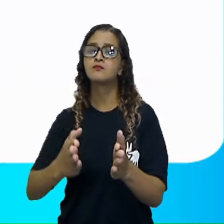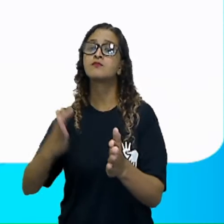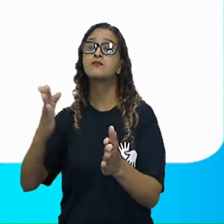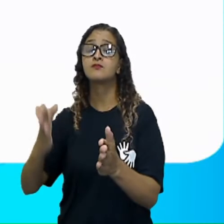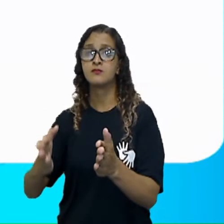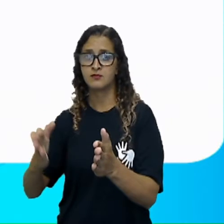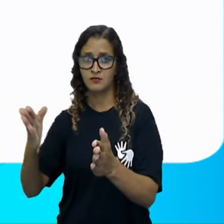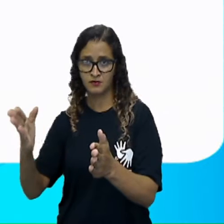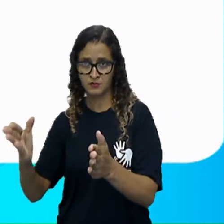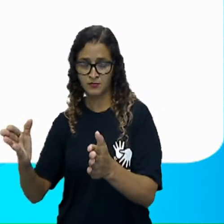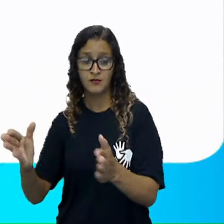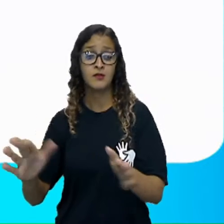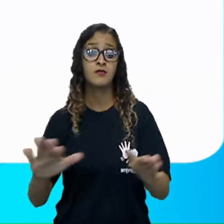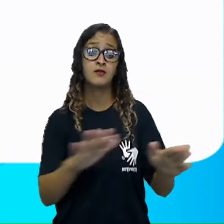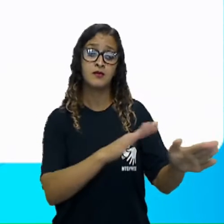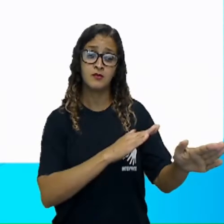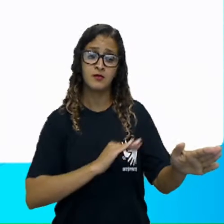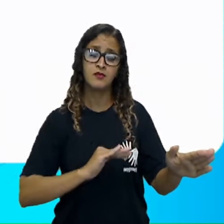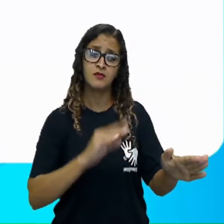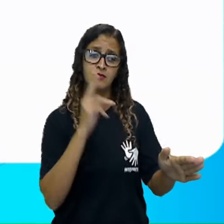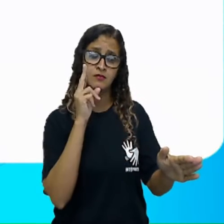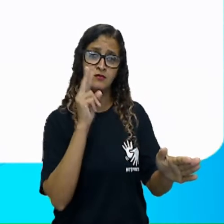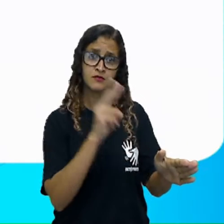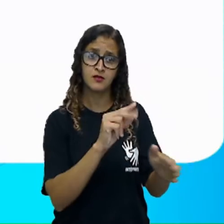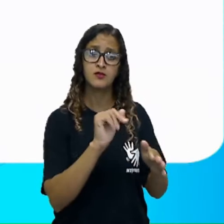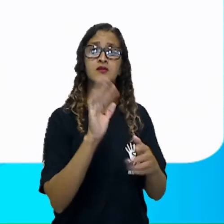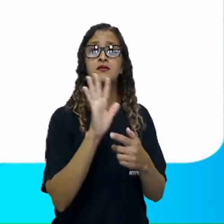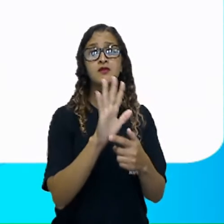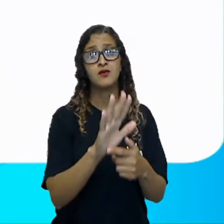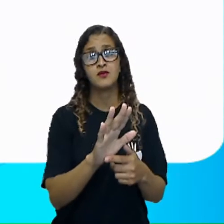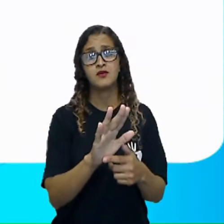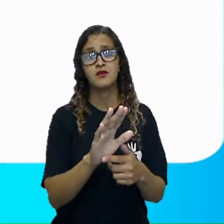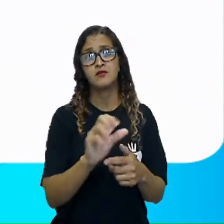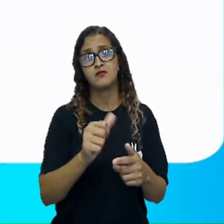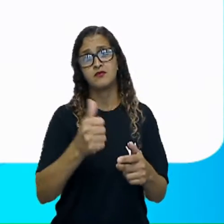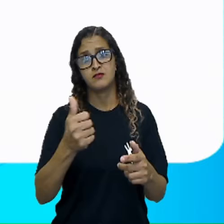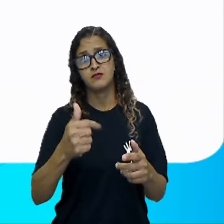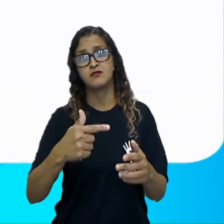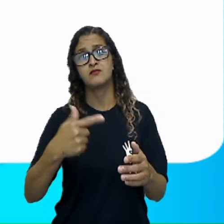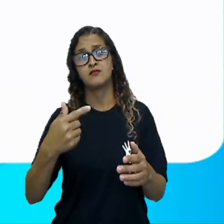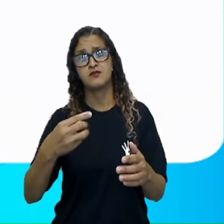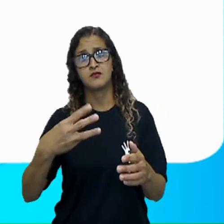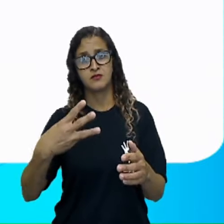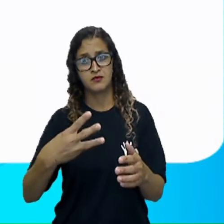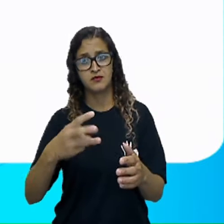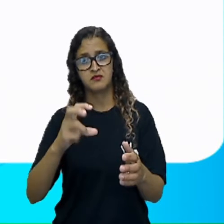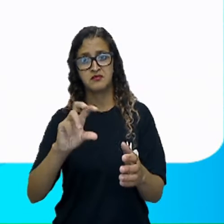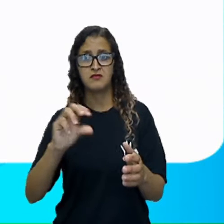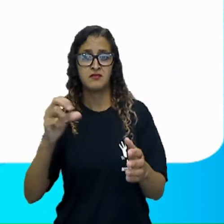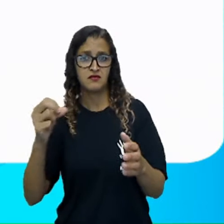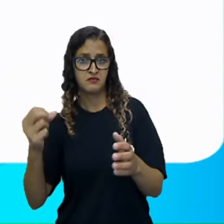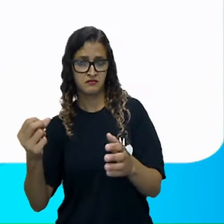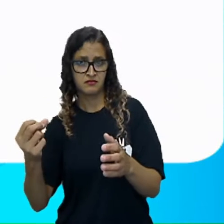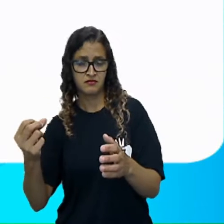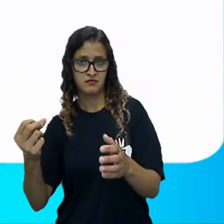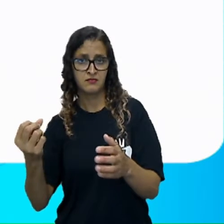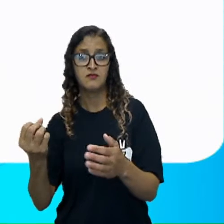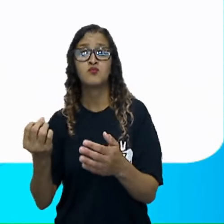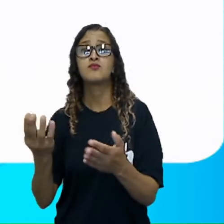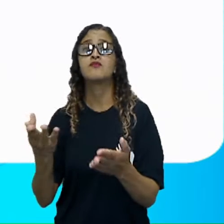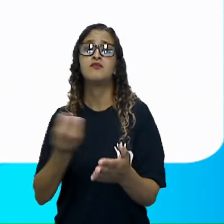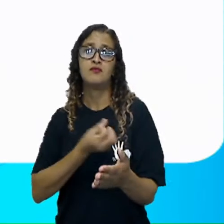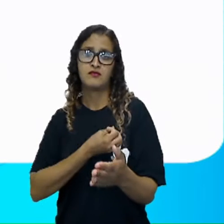ocupa em determinado lugar. Primeiro, segundo, quinquagésimo, são